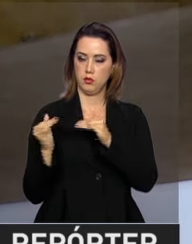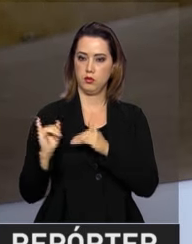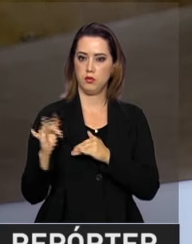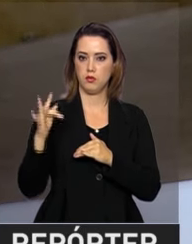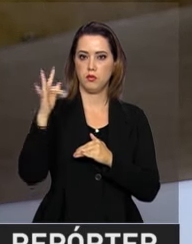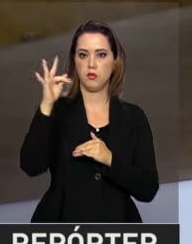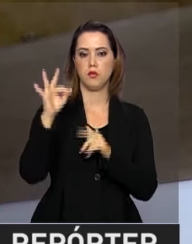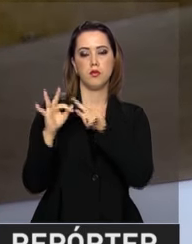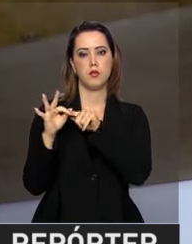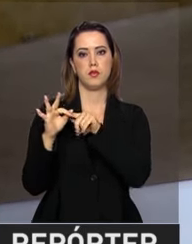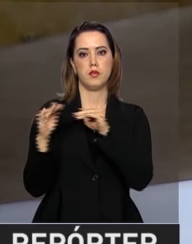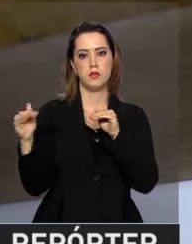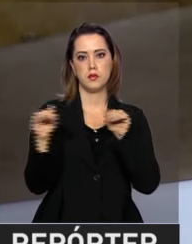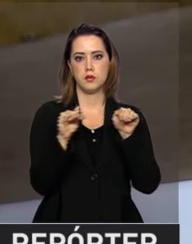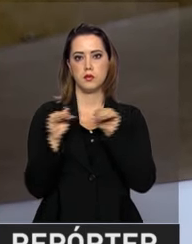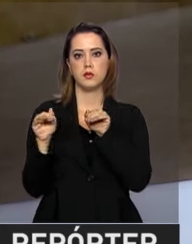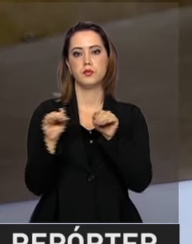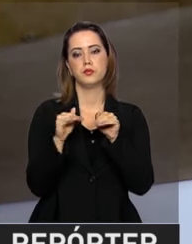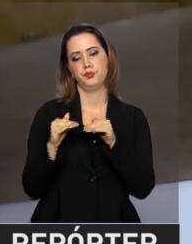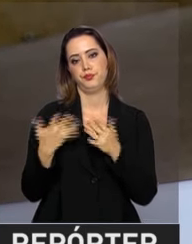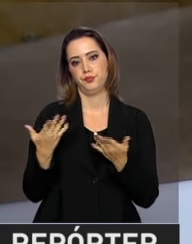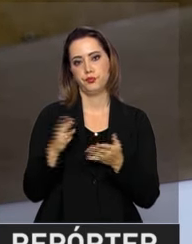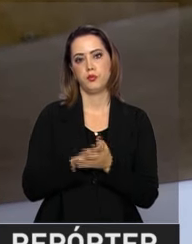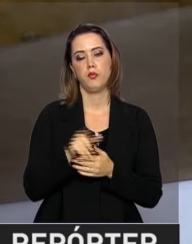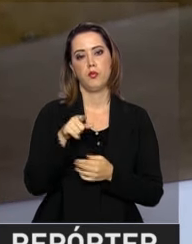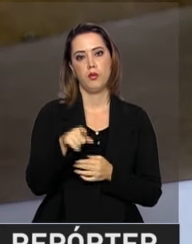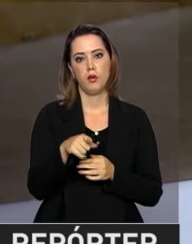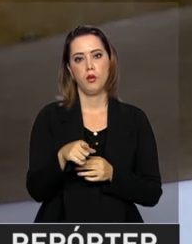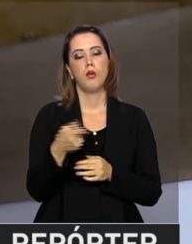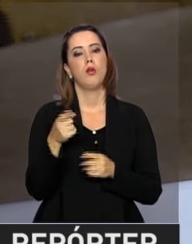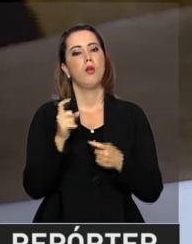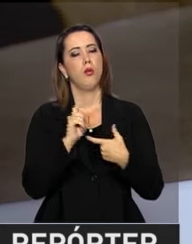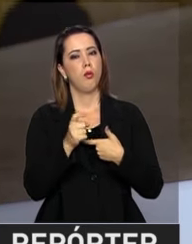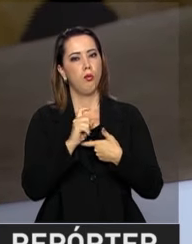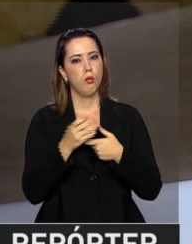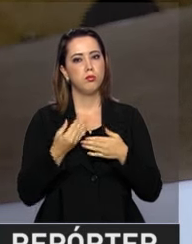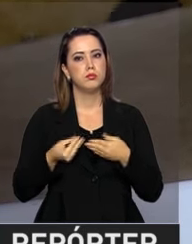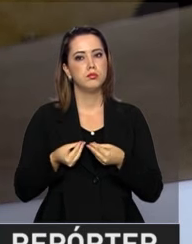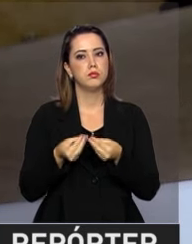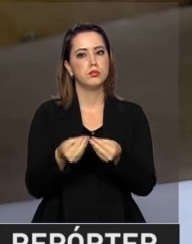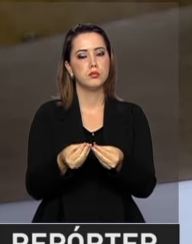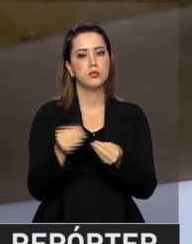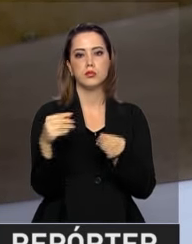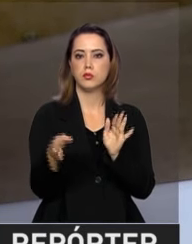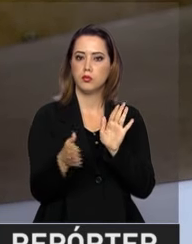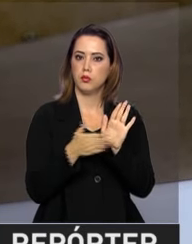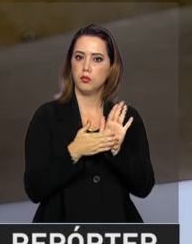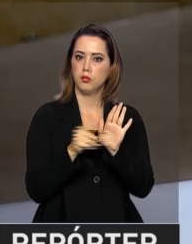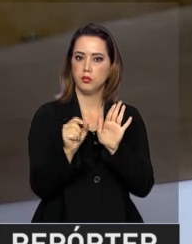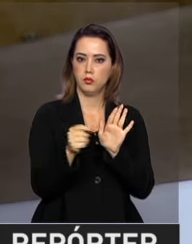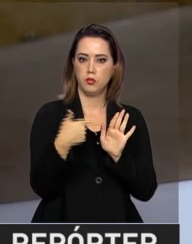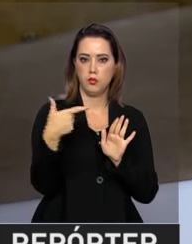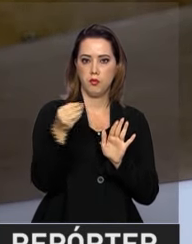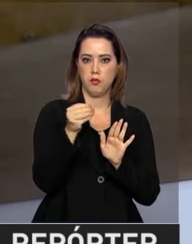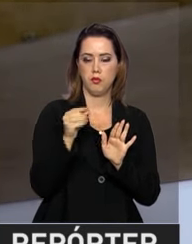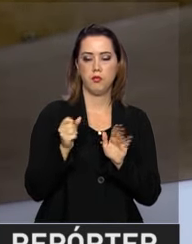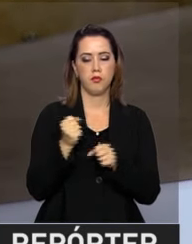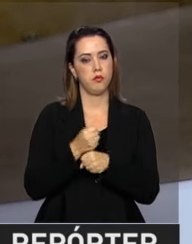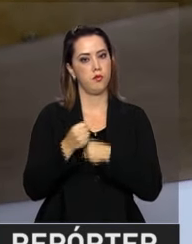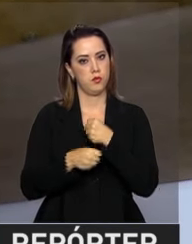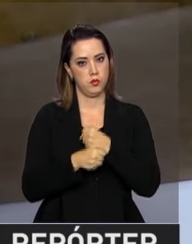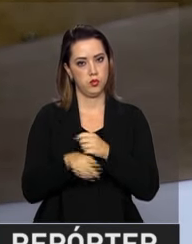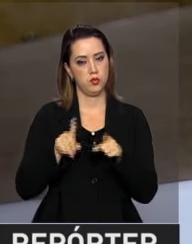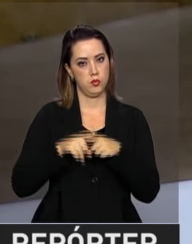ano anterior. Na proposta enviada pelo Executivo, o prazo para esta limitação é de 20 anos, mas a